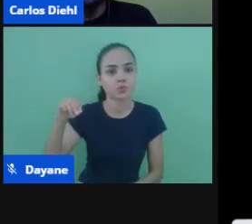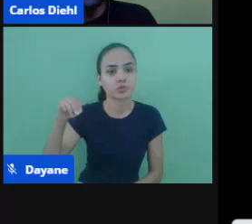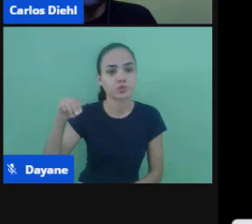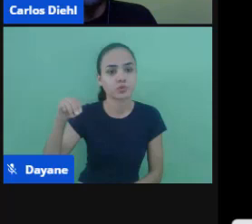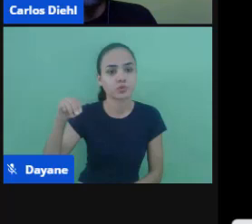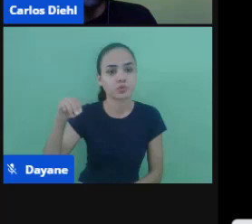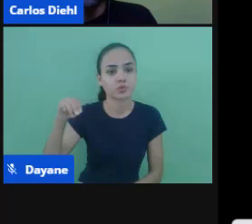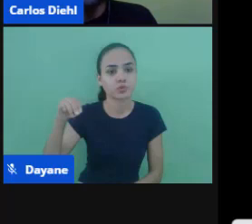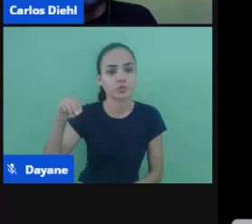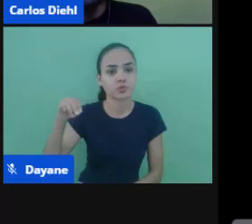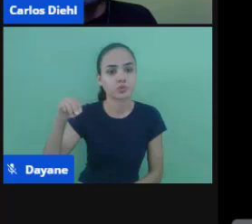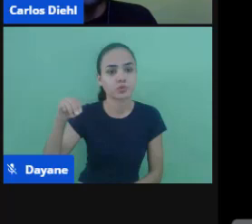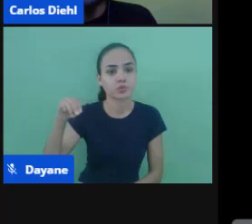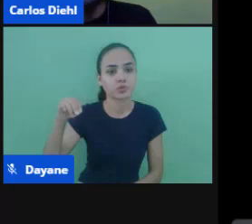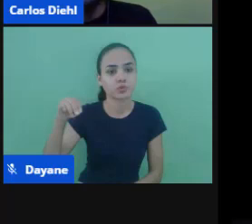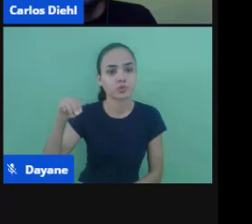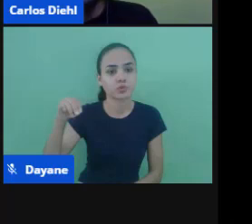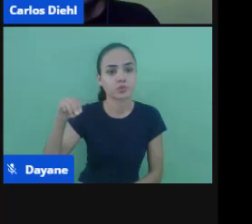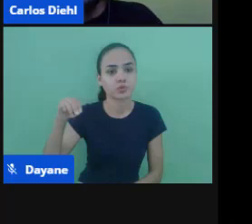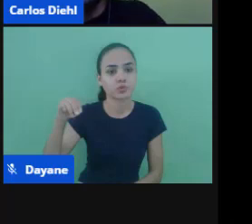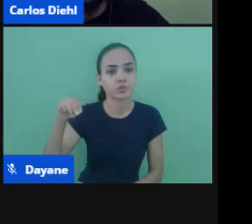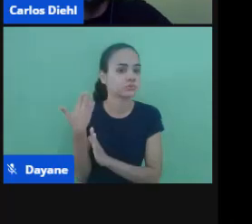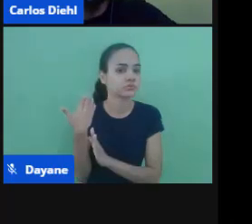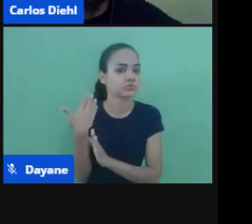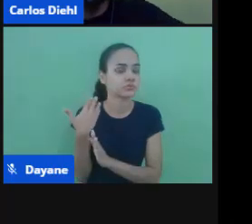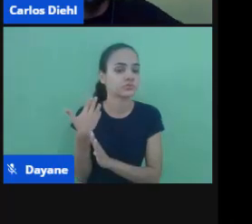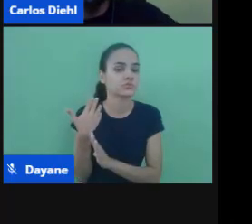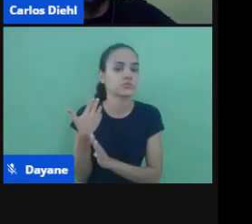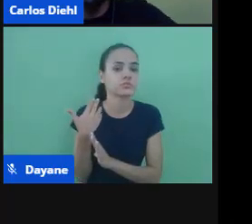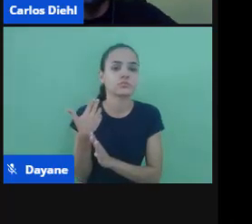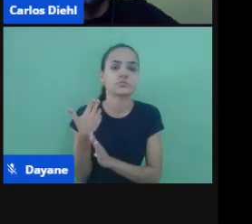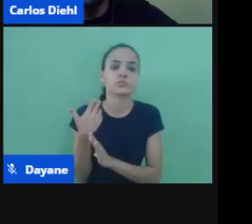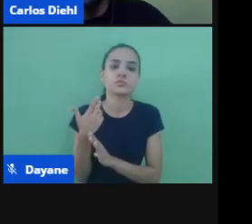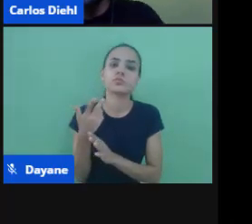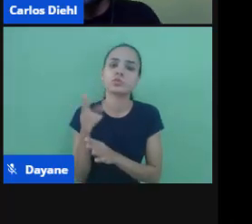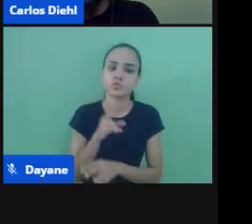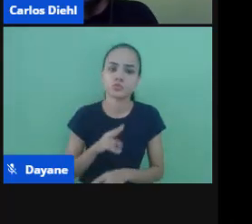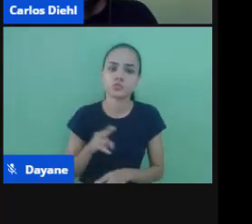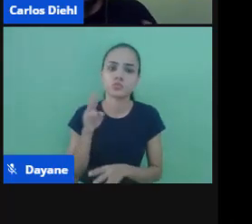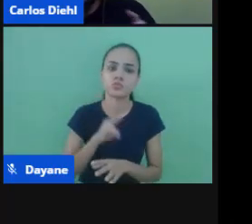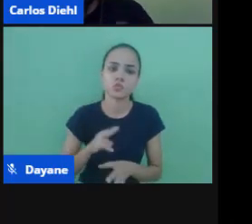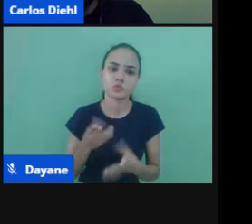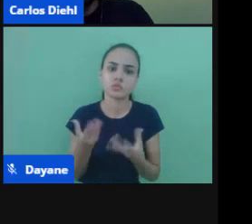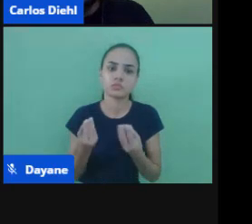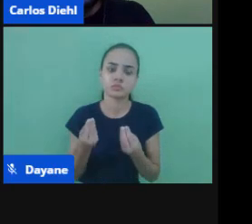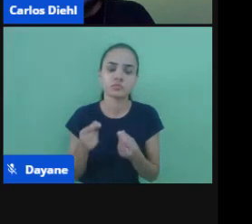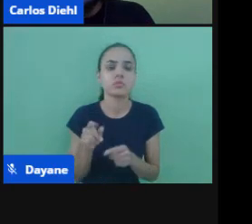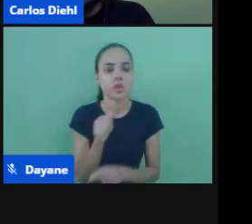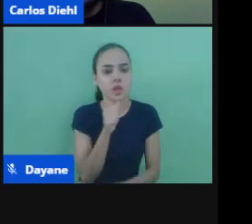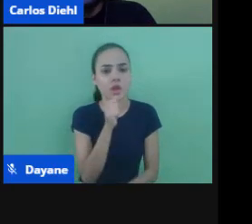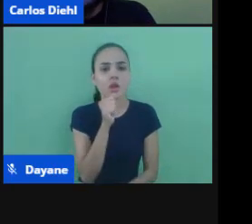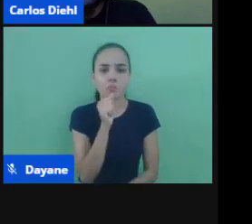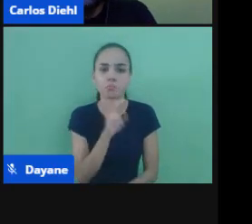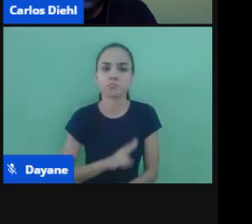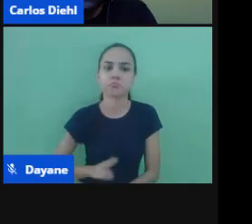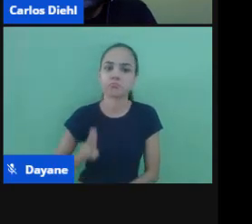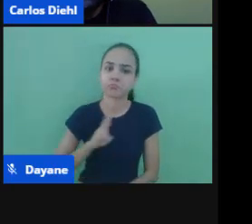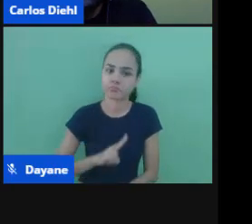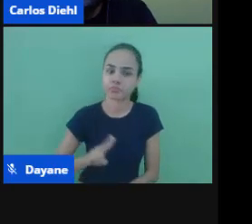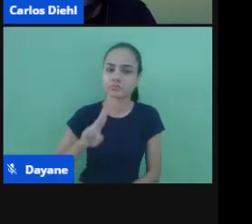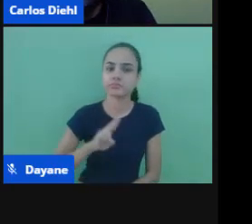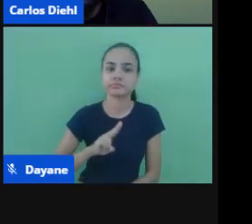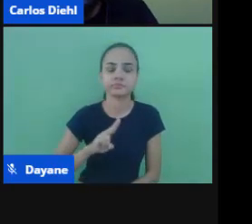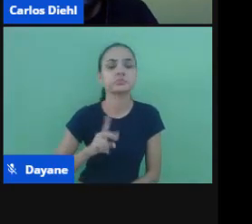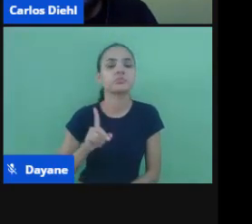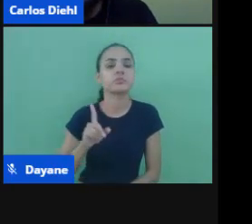bastante usado e ainda é usado. Esse aqui é um documentário do Jorge